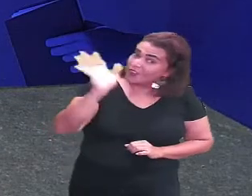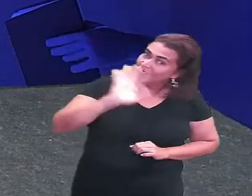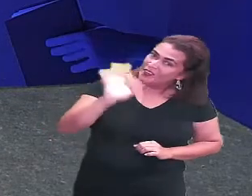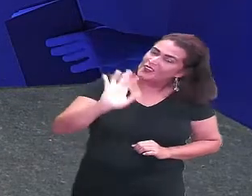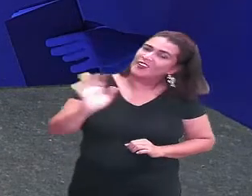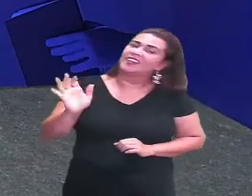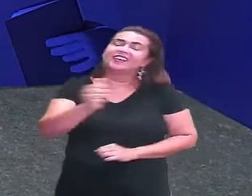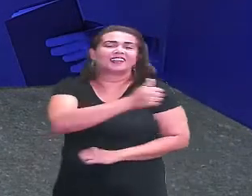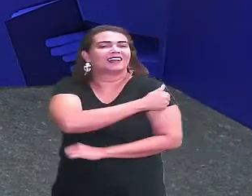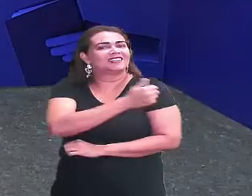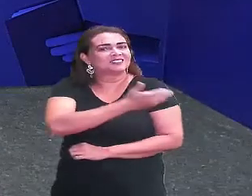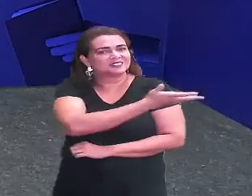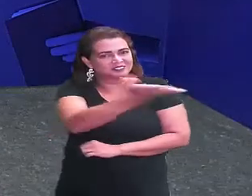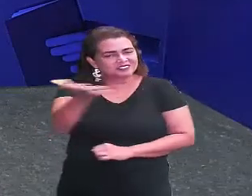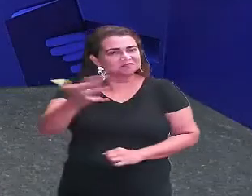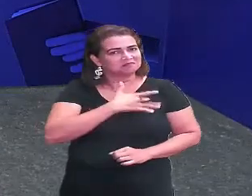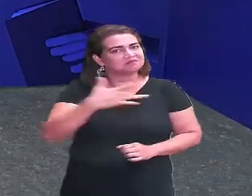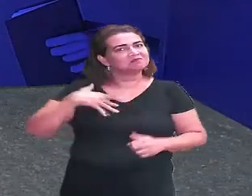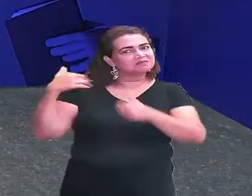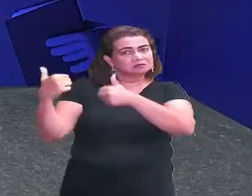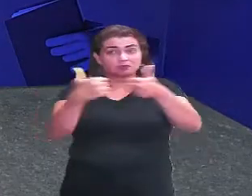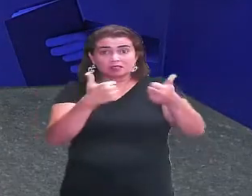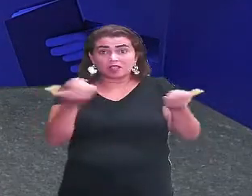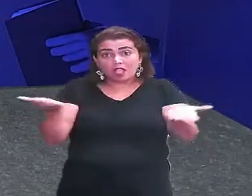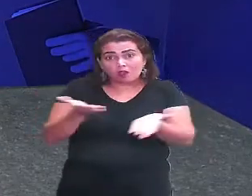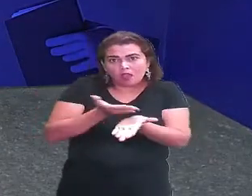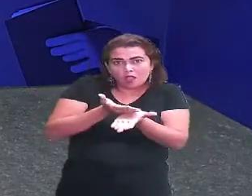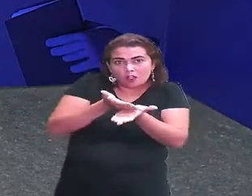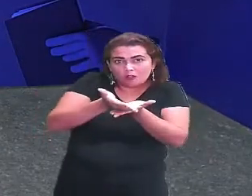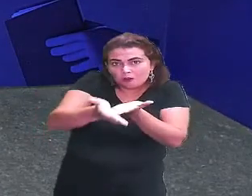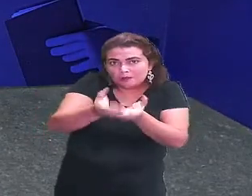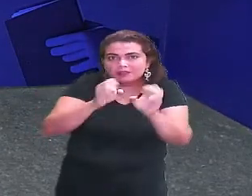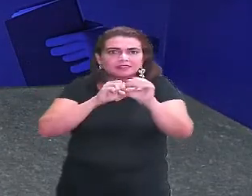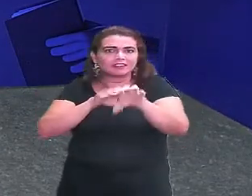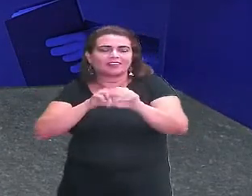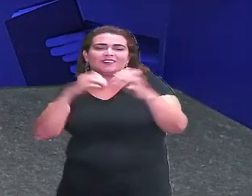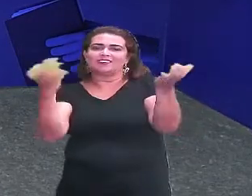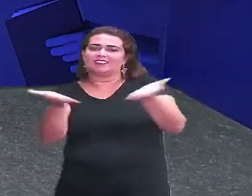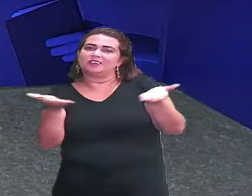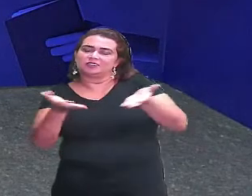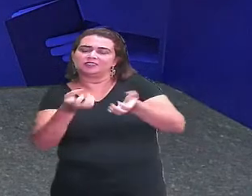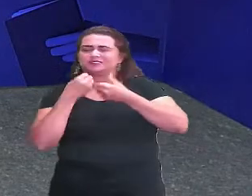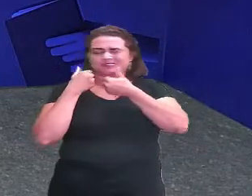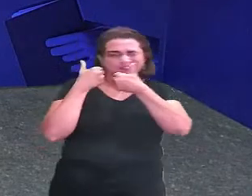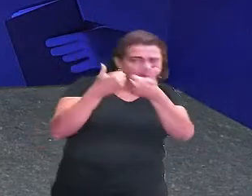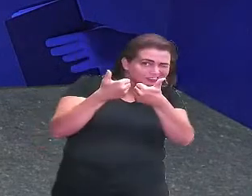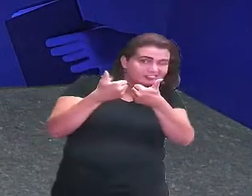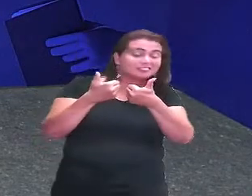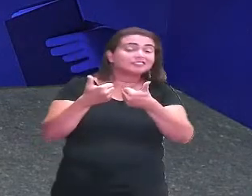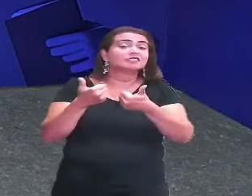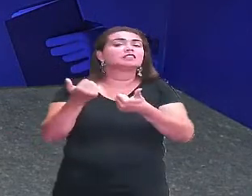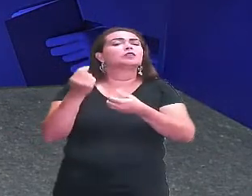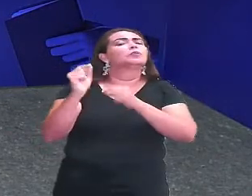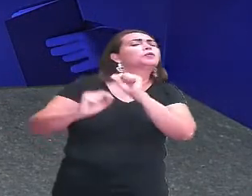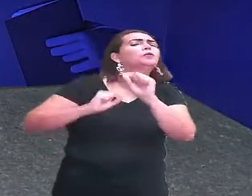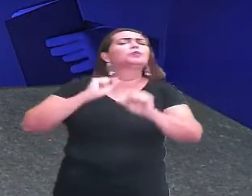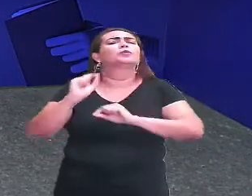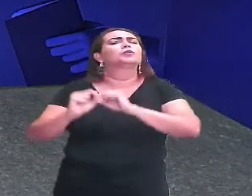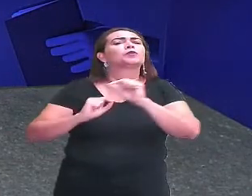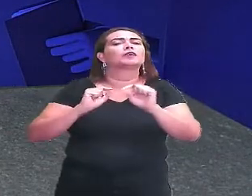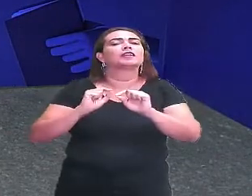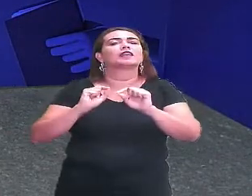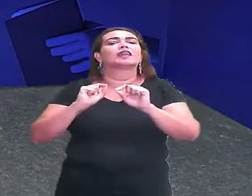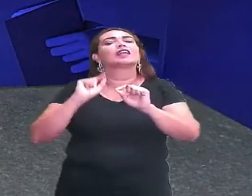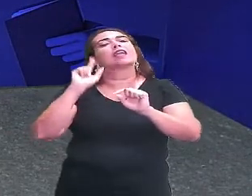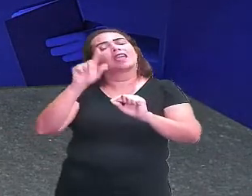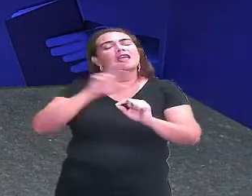pessoal, tudo bem com vocês? Vamos dar início à nossa aula de hoje, tá bom? Então, a gente vai começar o nosso